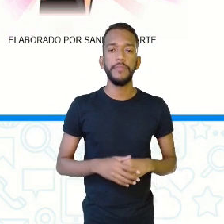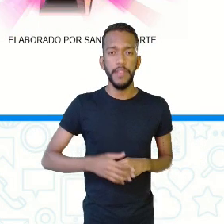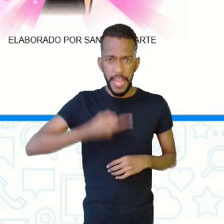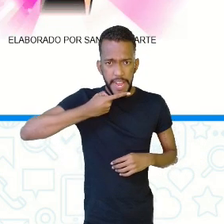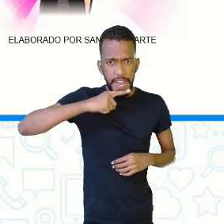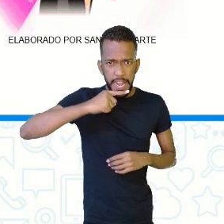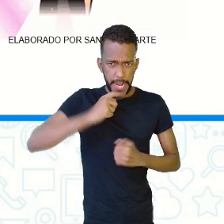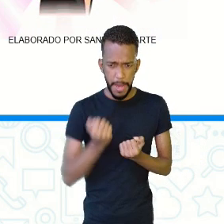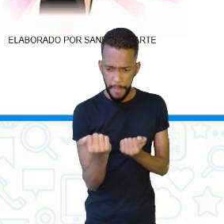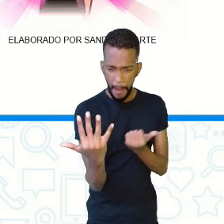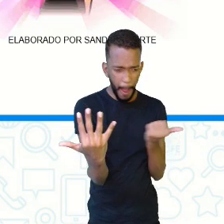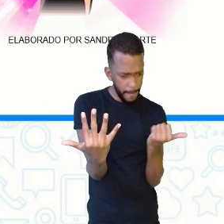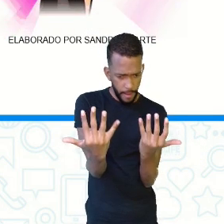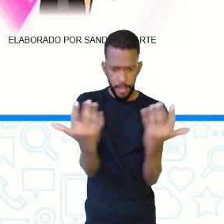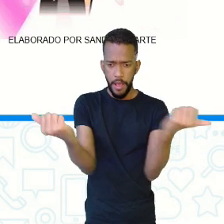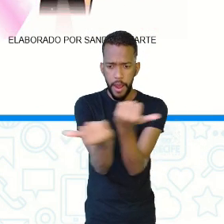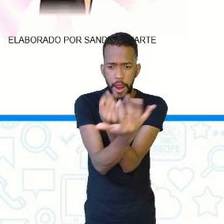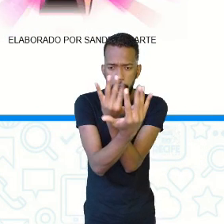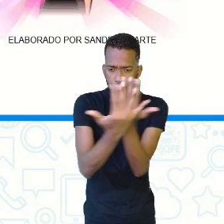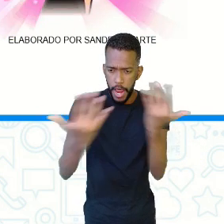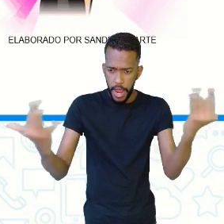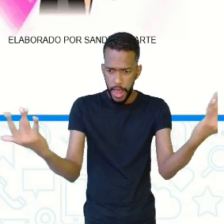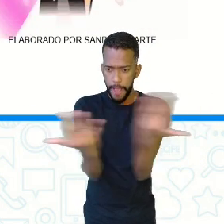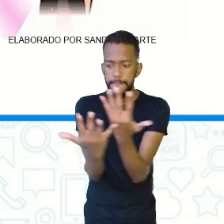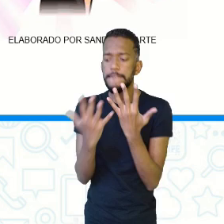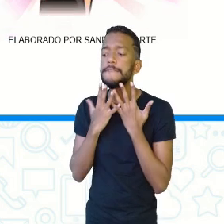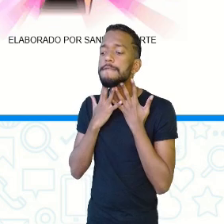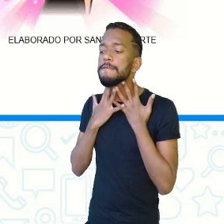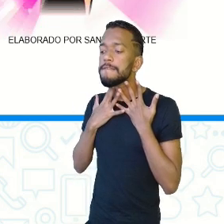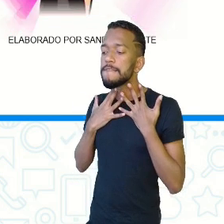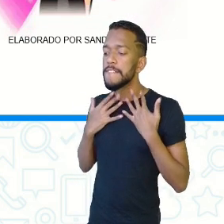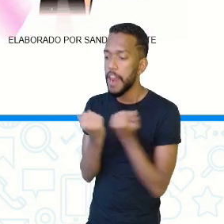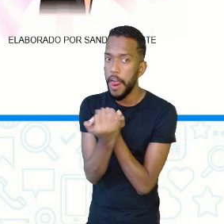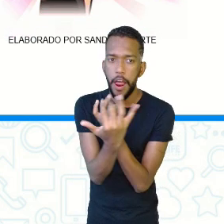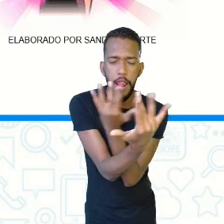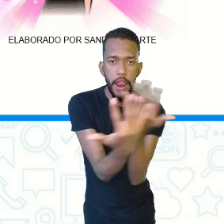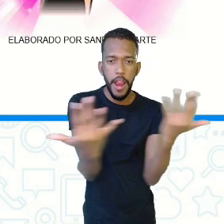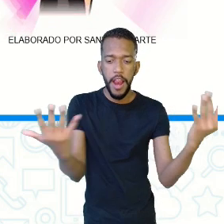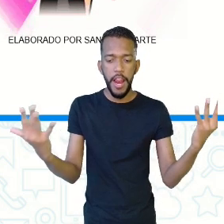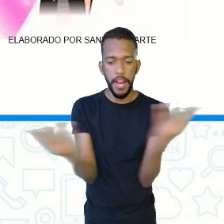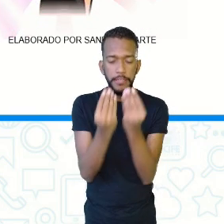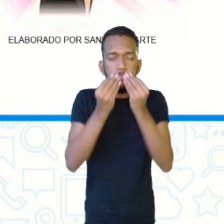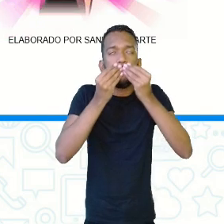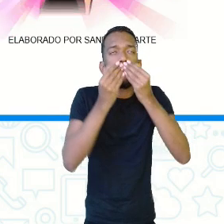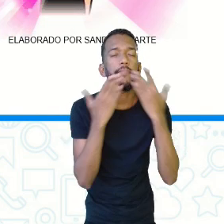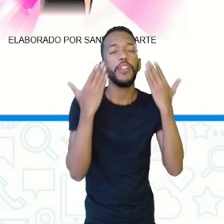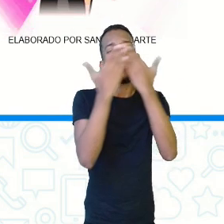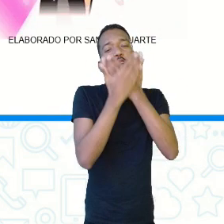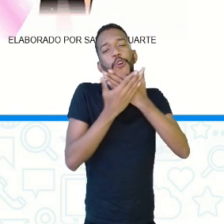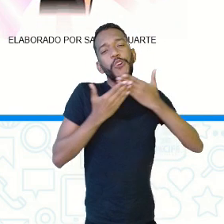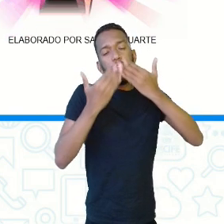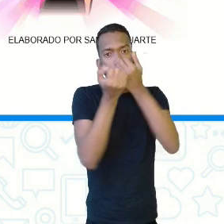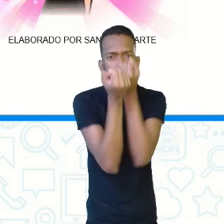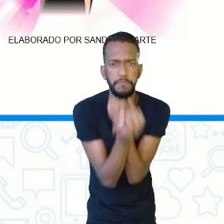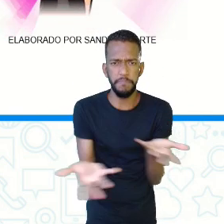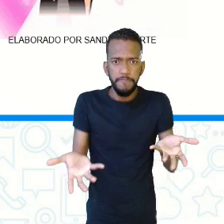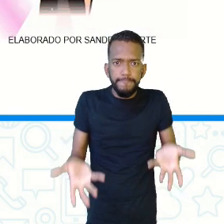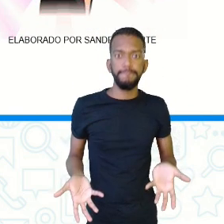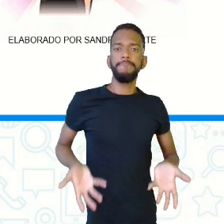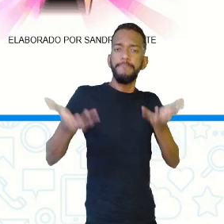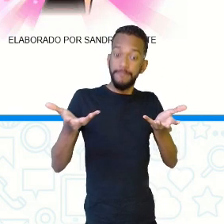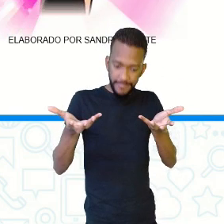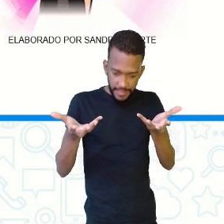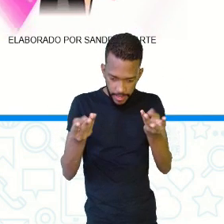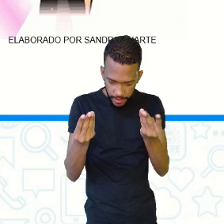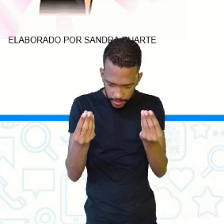cana-de-açúcar, produto desejado, transformou nossa cidade em lugar doce, extremamente açucarado. Era o ouro